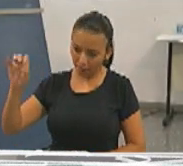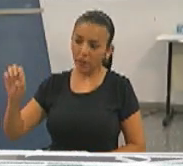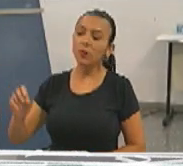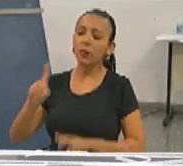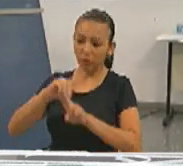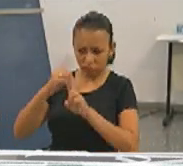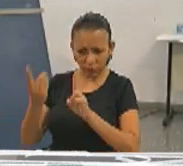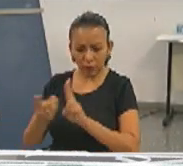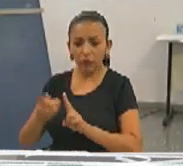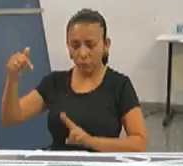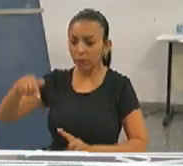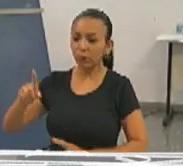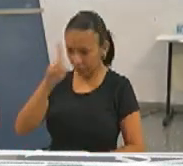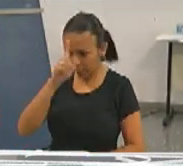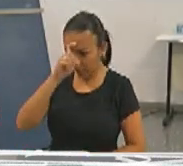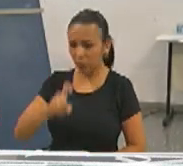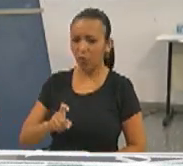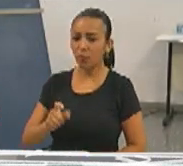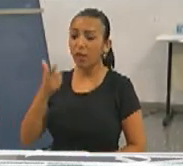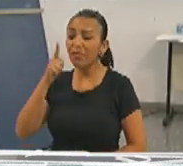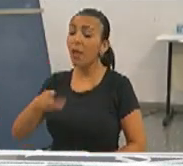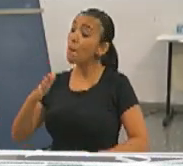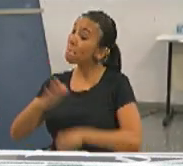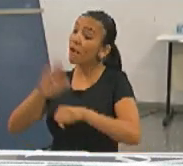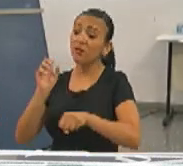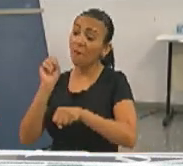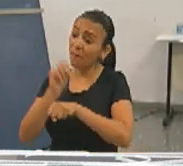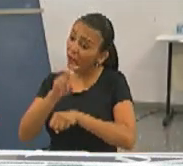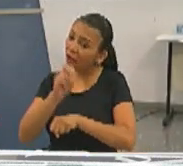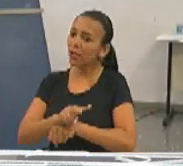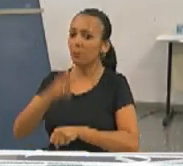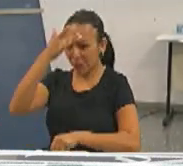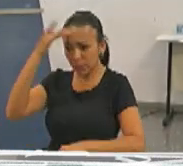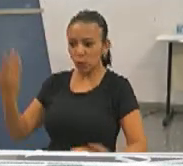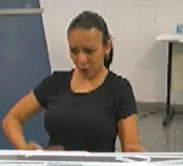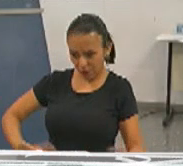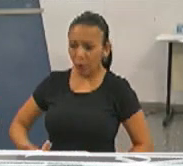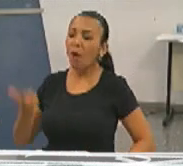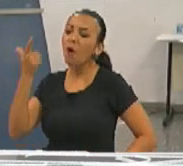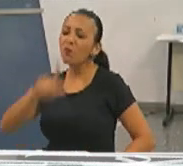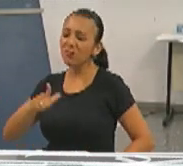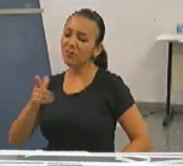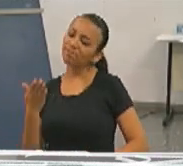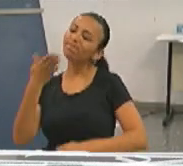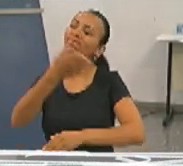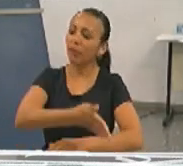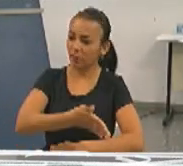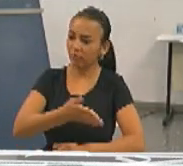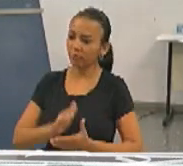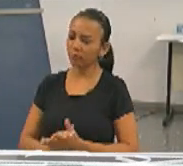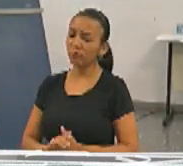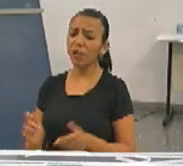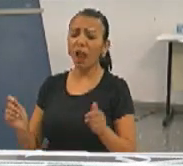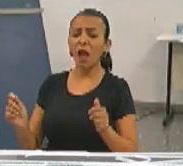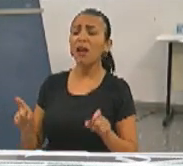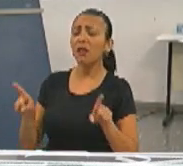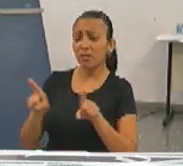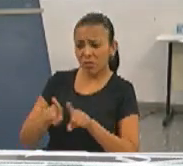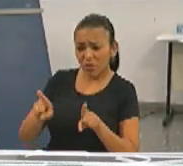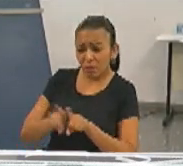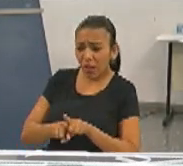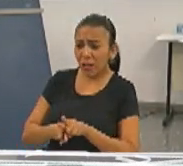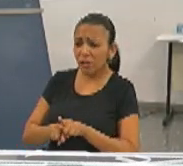disponibilização de vagas, né, de servidores do HU para dentro do PROFIAP. A capacitação é